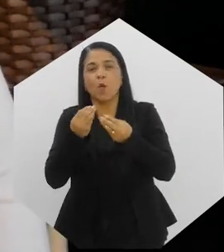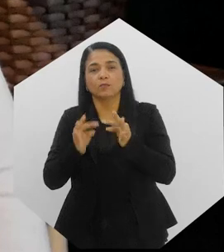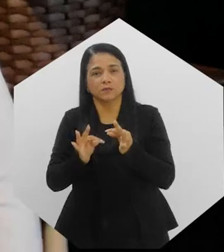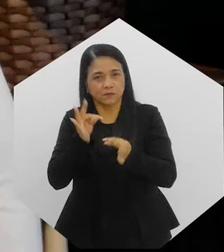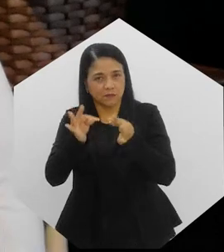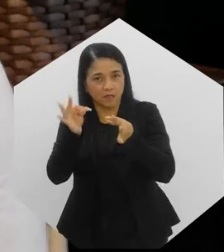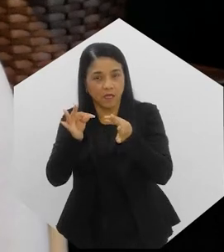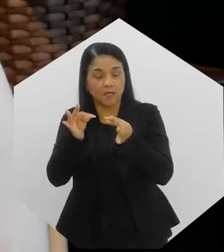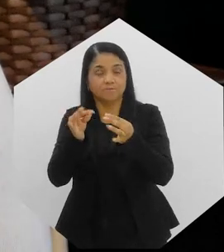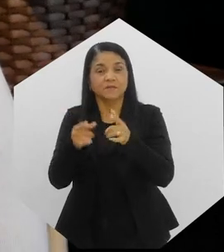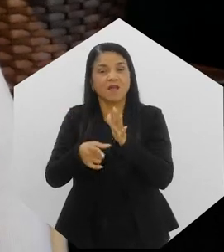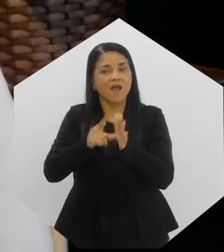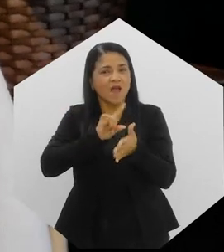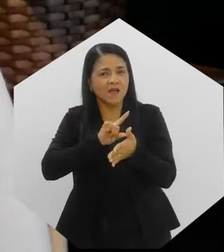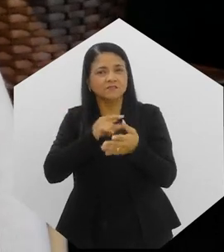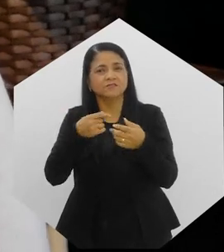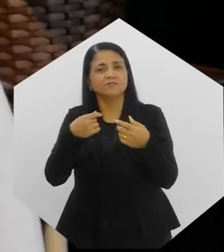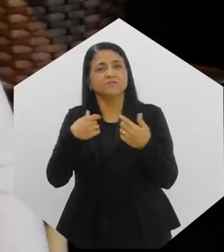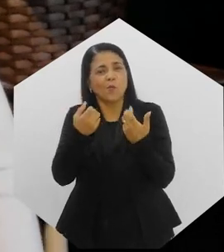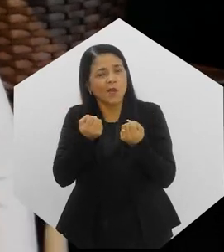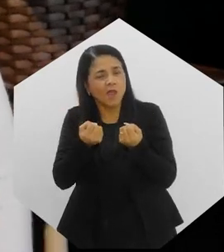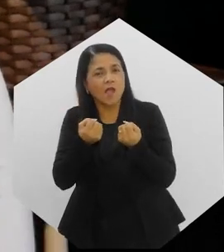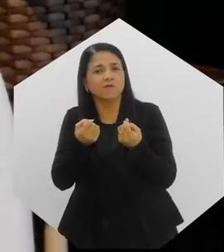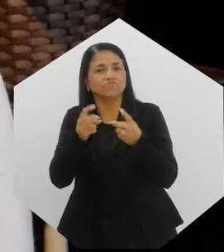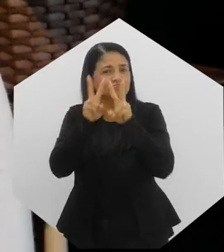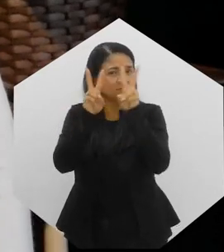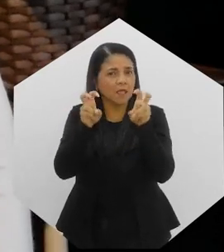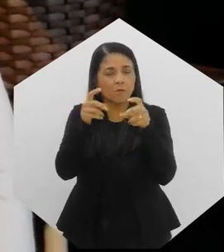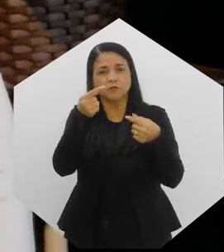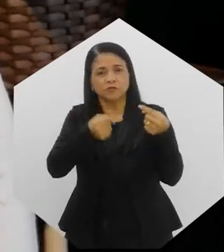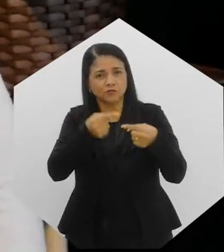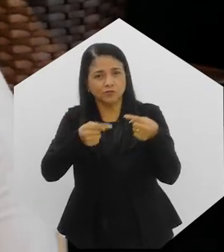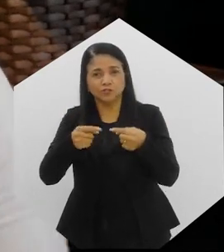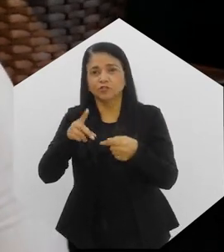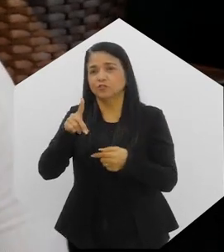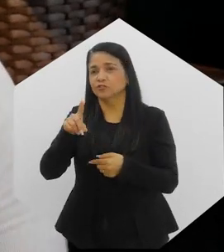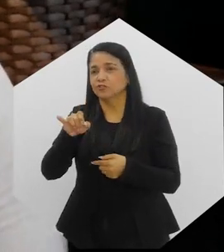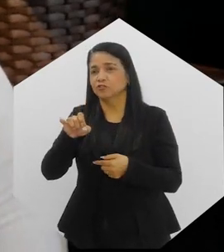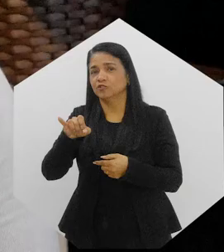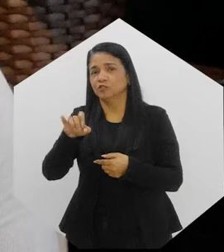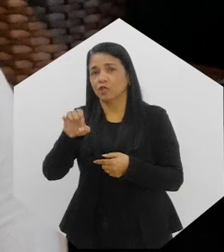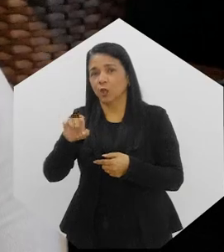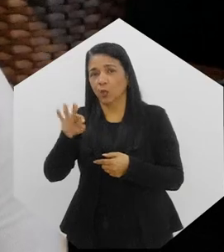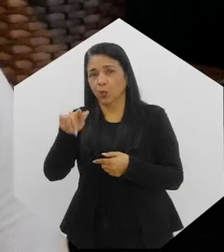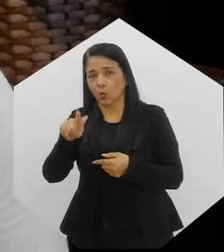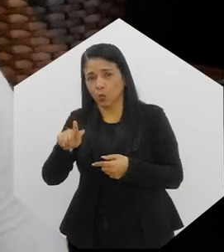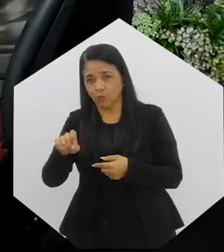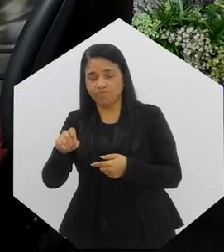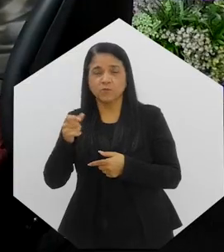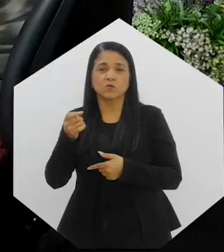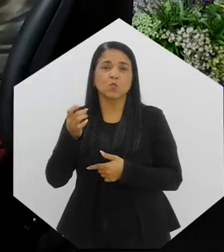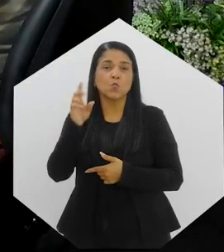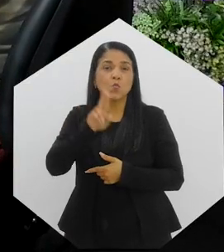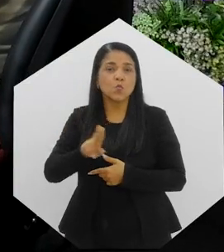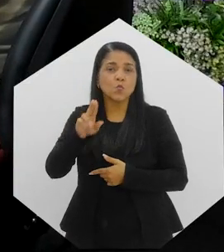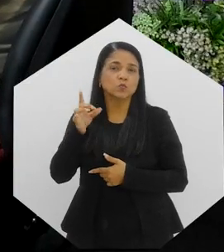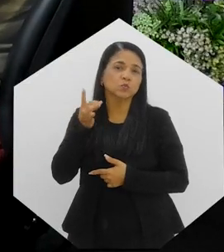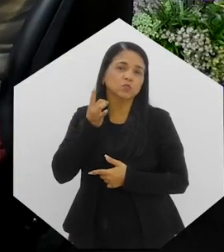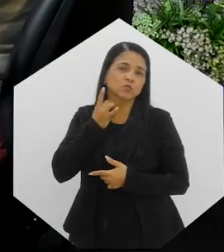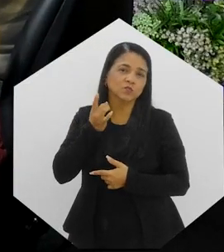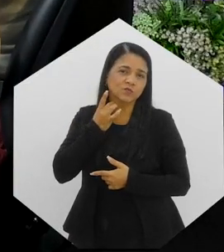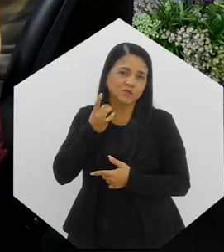tratá-la. Mas antes da gente ir para o próximo bloco, eu queria reforçar sobre esse tema com o doutor Diego, sobre esse uso indiscriminado de hormônios, né,